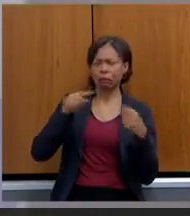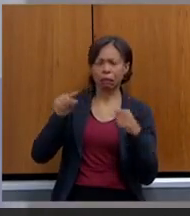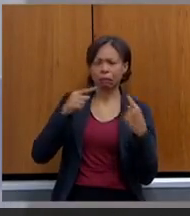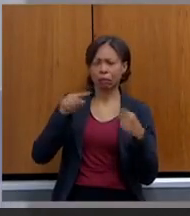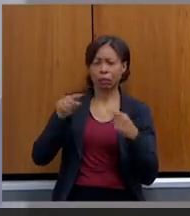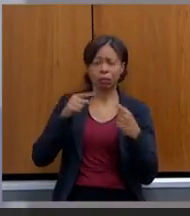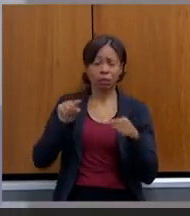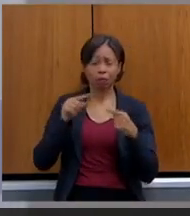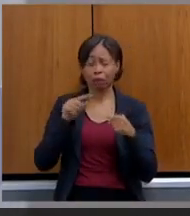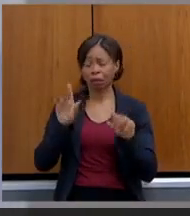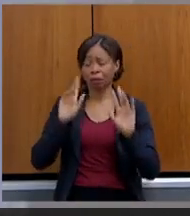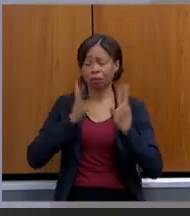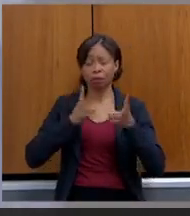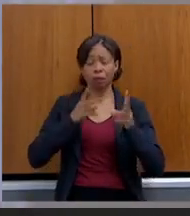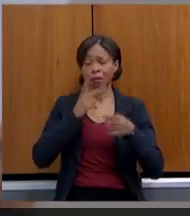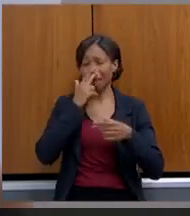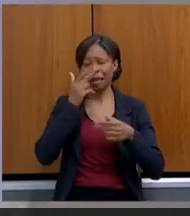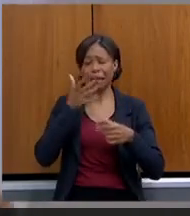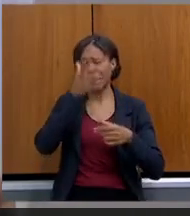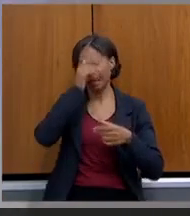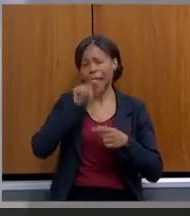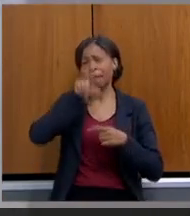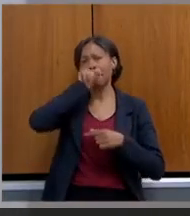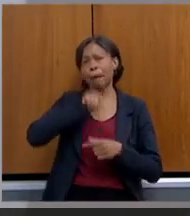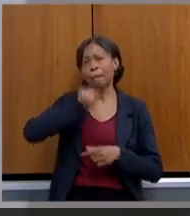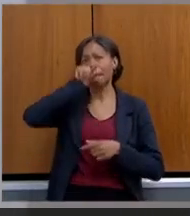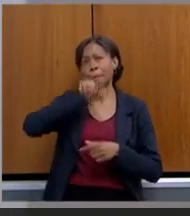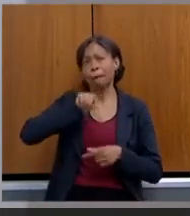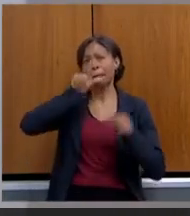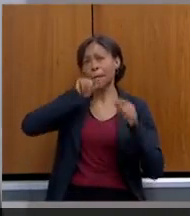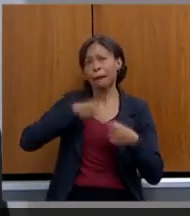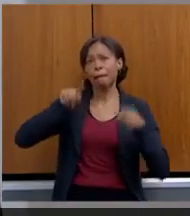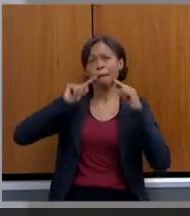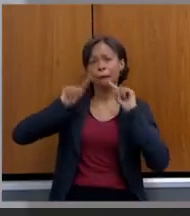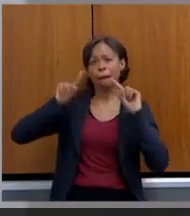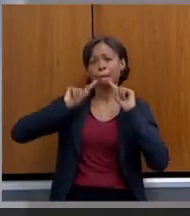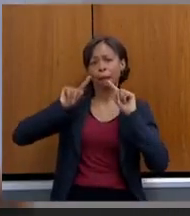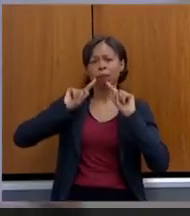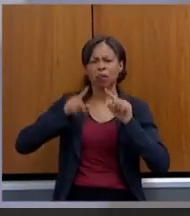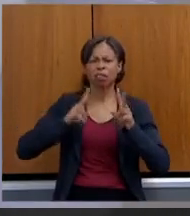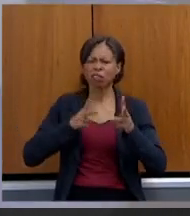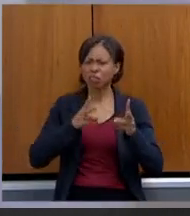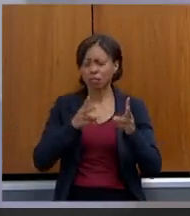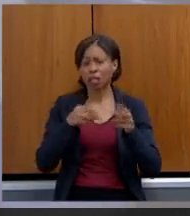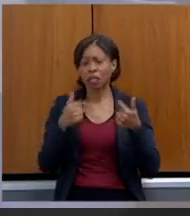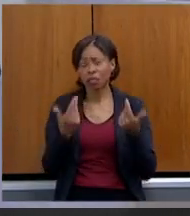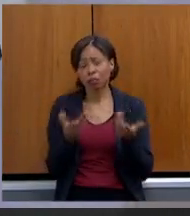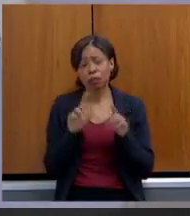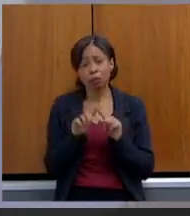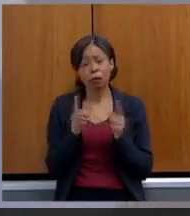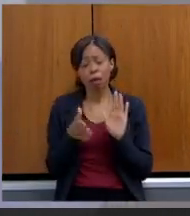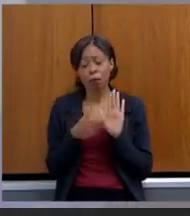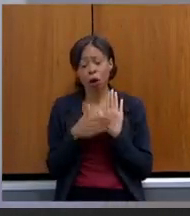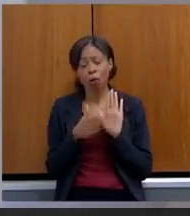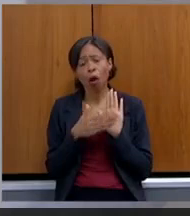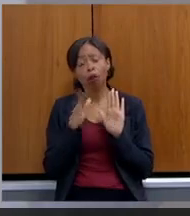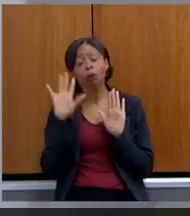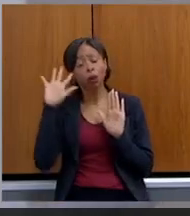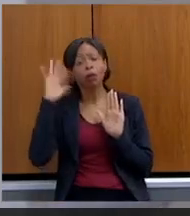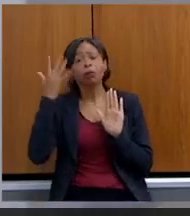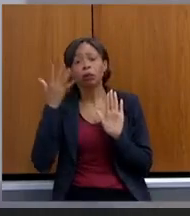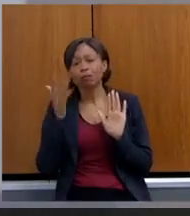Parece até e agora né é o tempo todo só nesse aí vi no próprio não própria nada